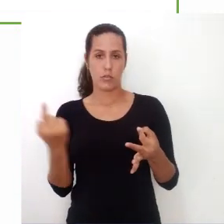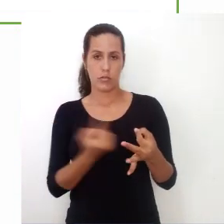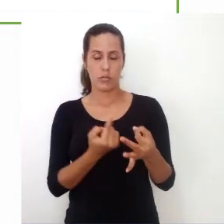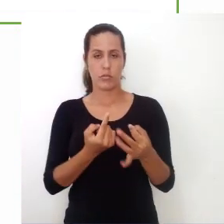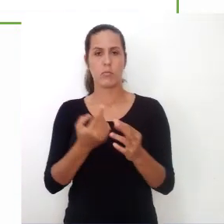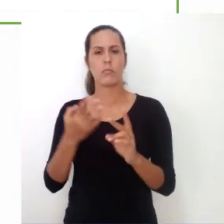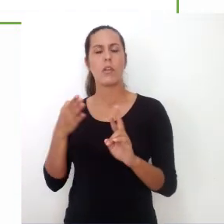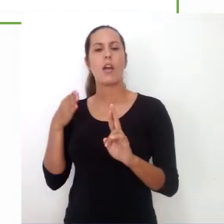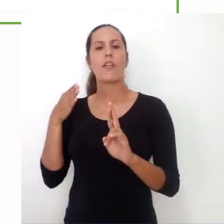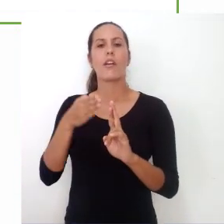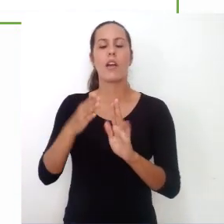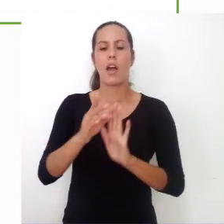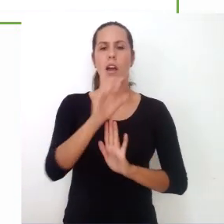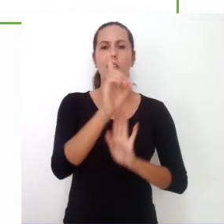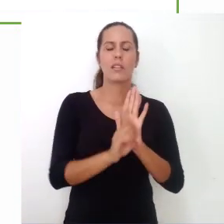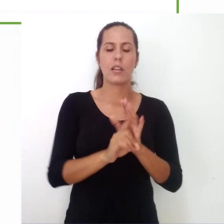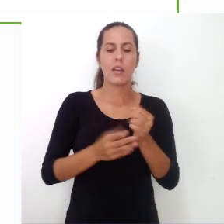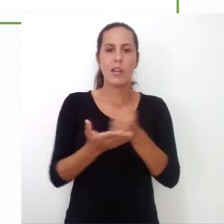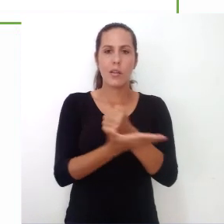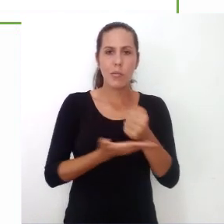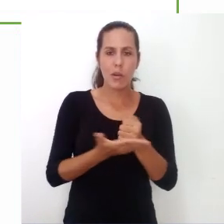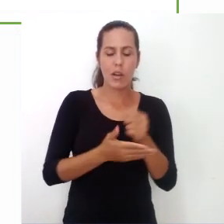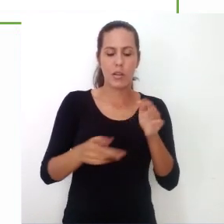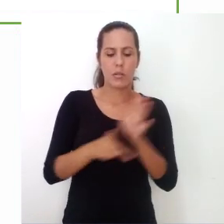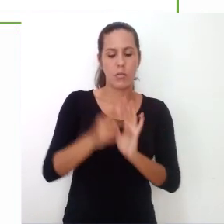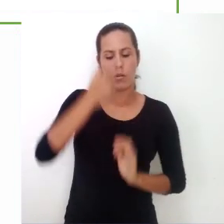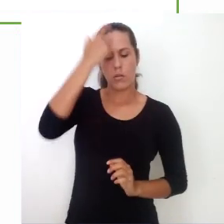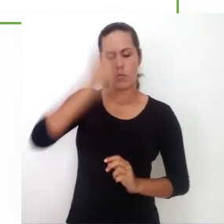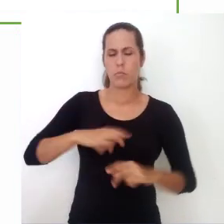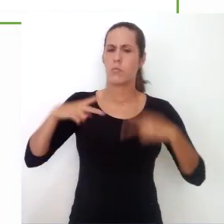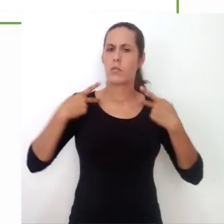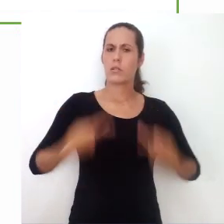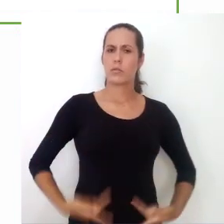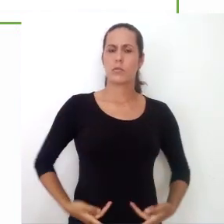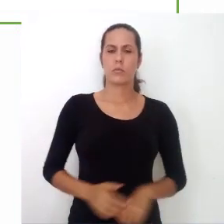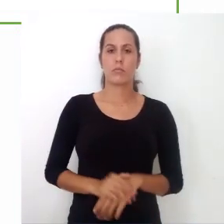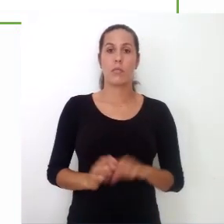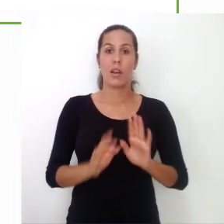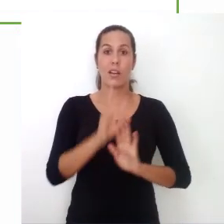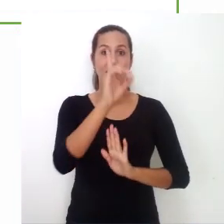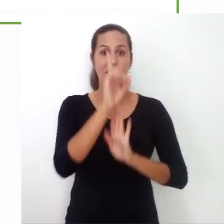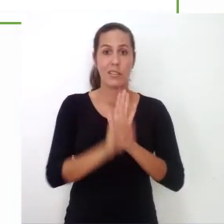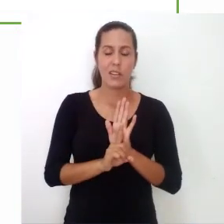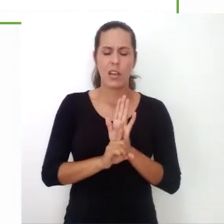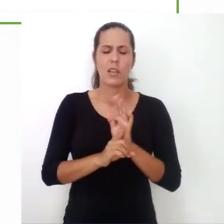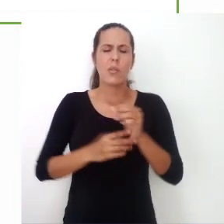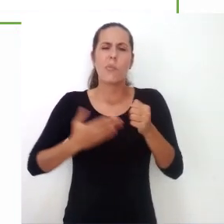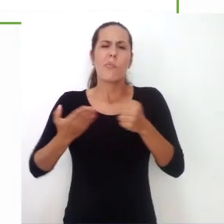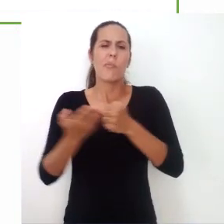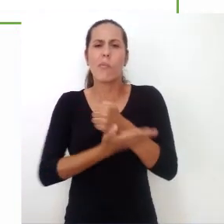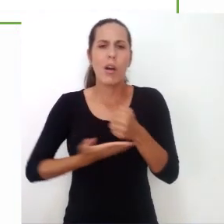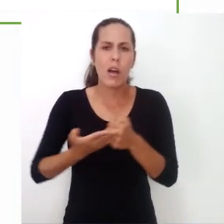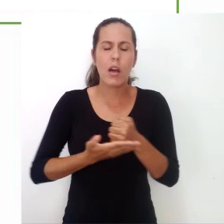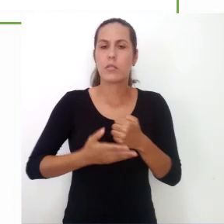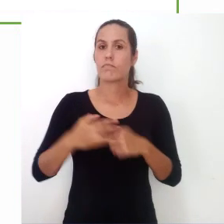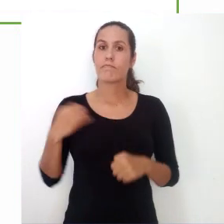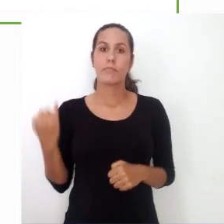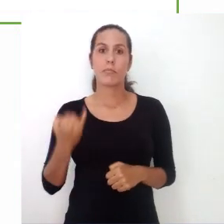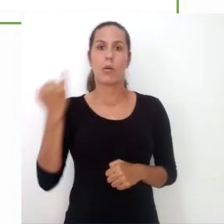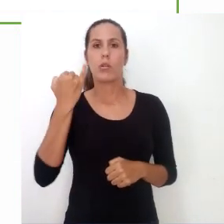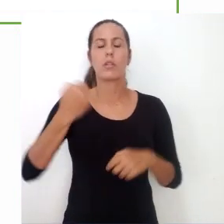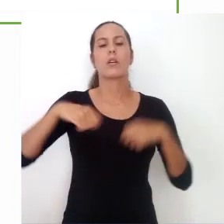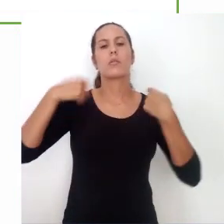a direitos fundamentais da pessoa humana, aqueles que são essenciais à pessoa, que precisa